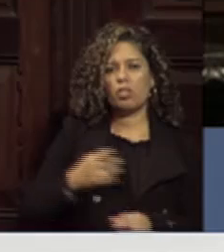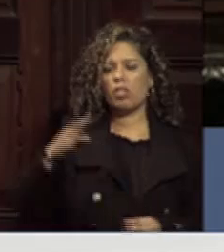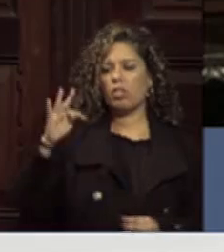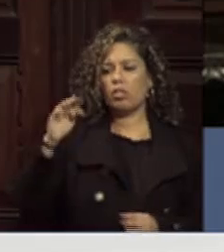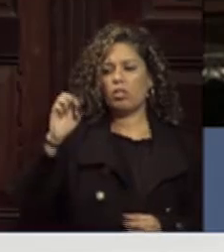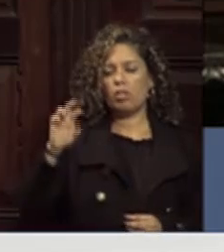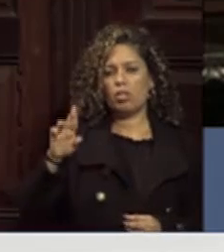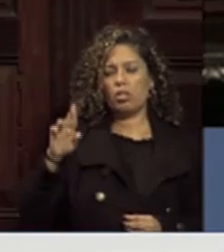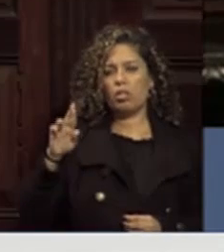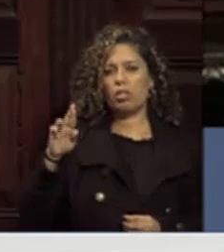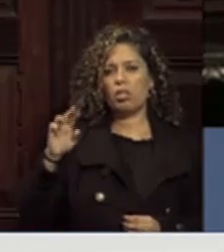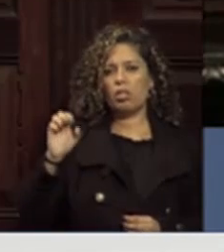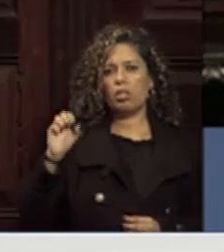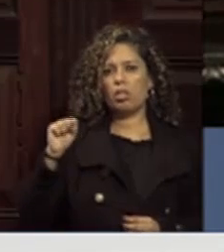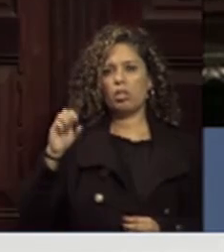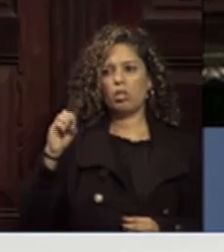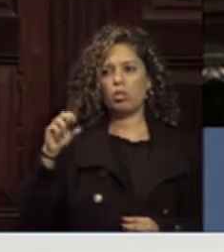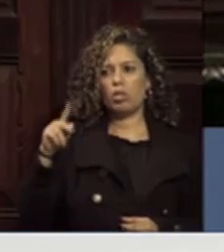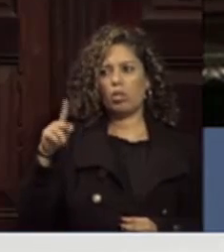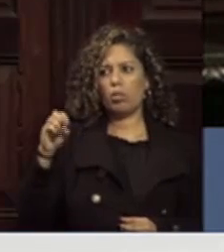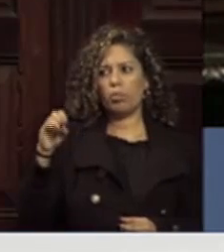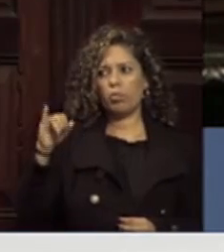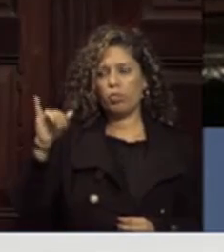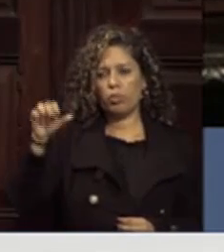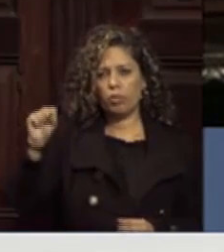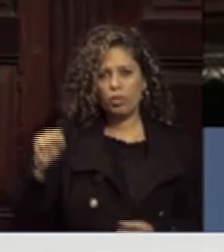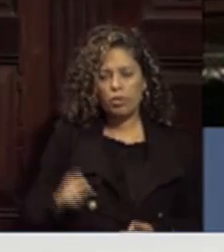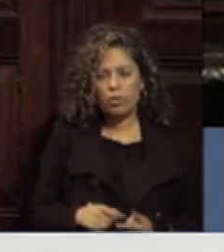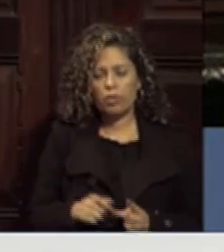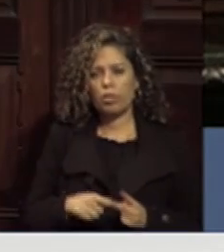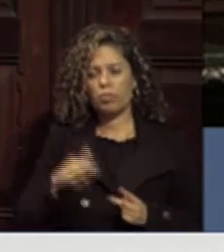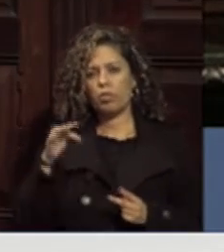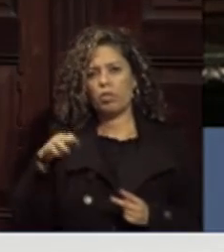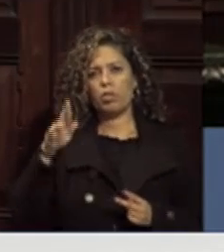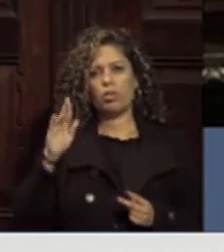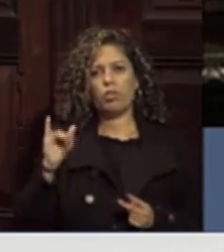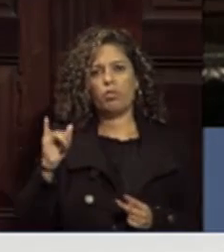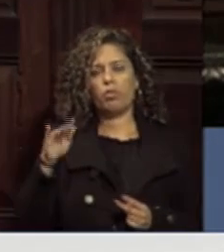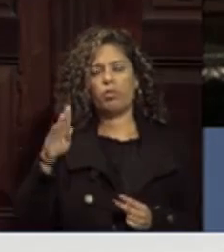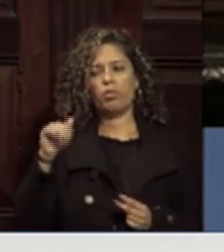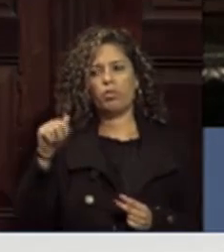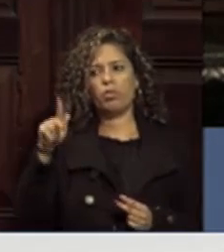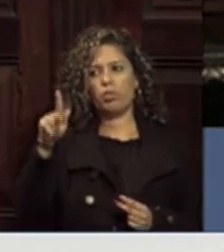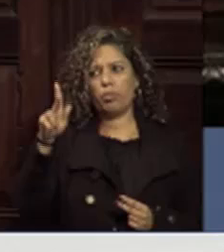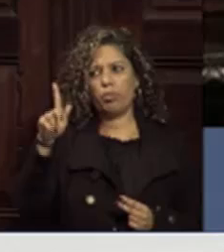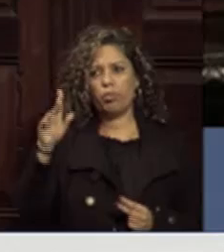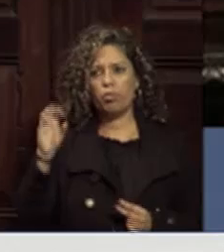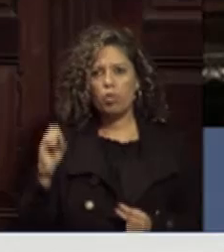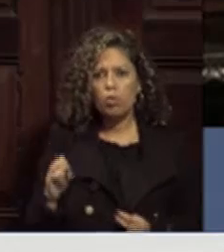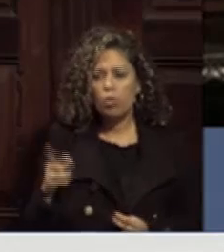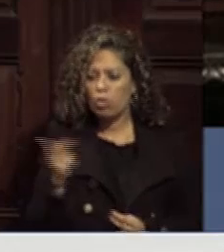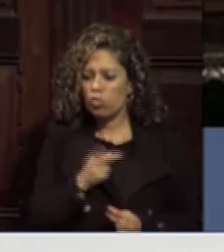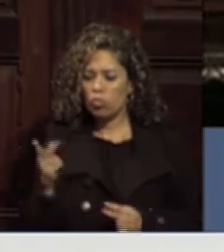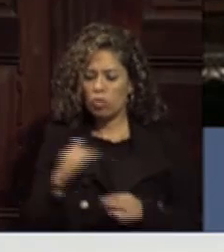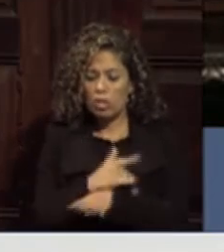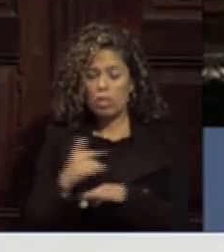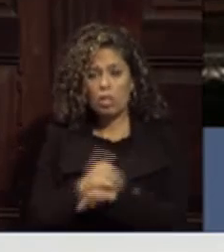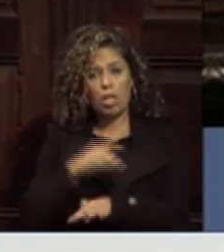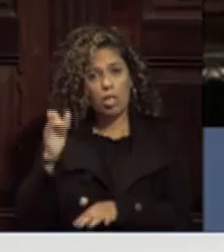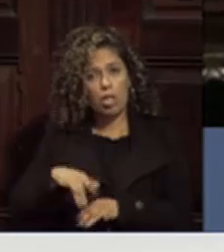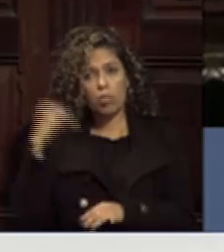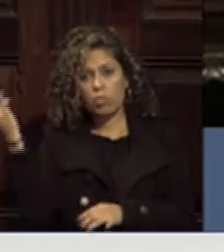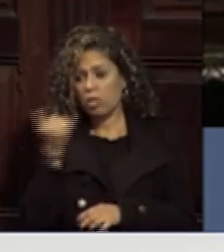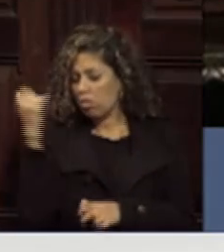de hortaliças dos mais importantes do Brasil. É nós lembrarmos de São José do Ubá, com a importância, junto com o